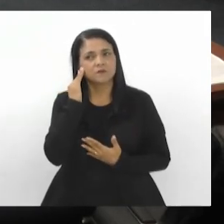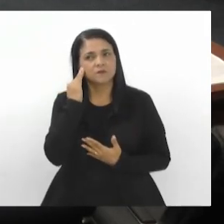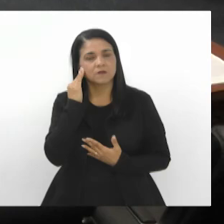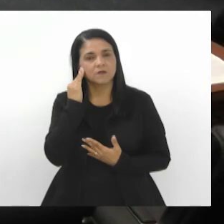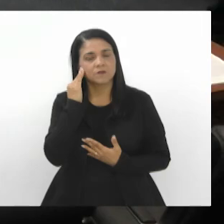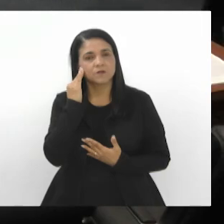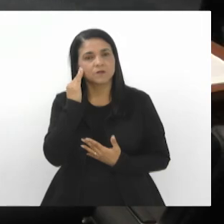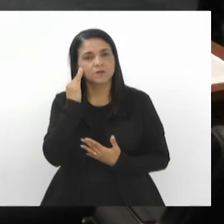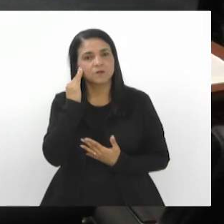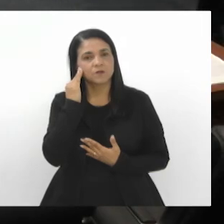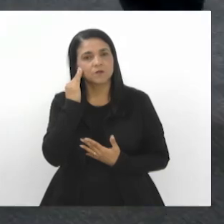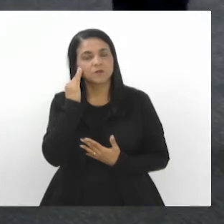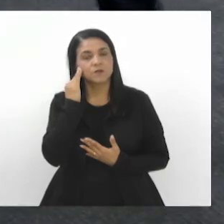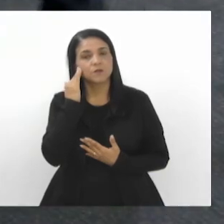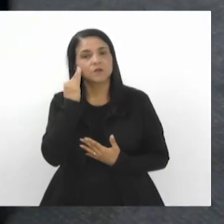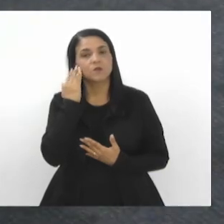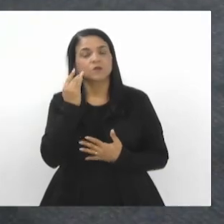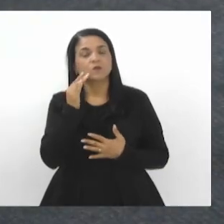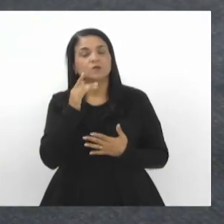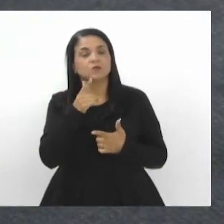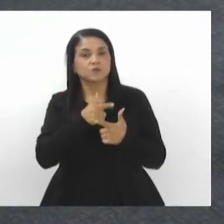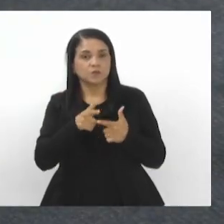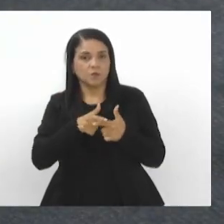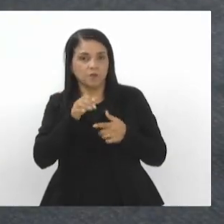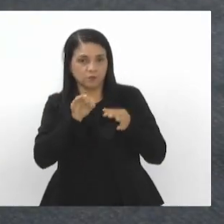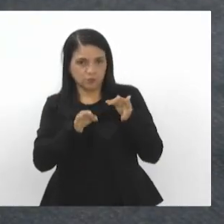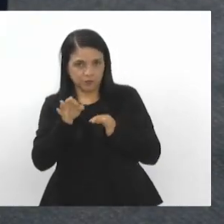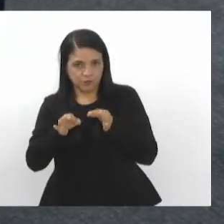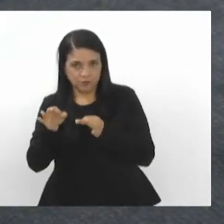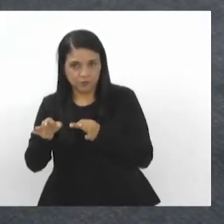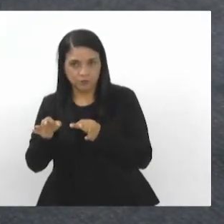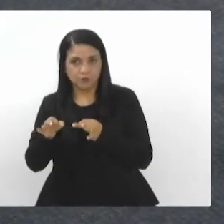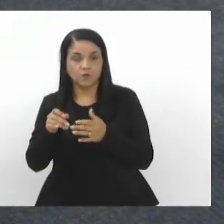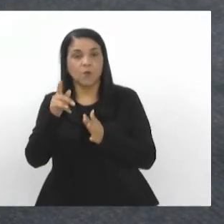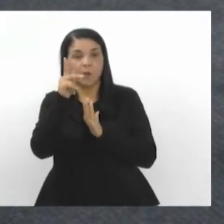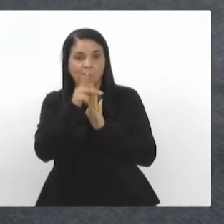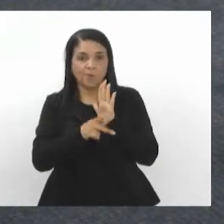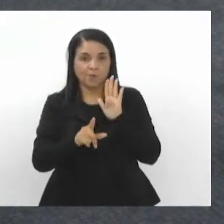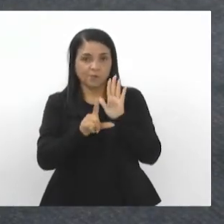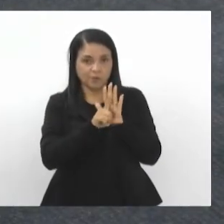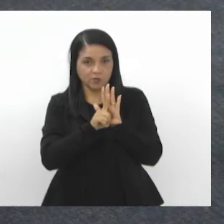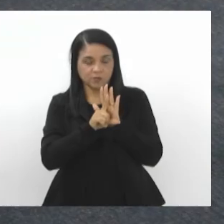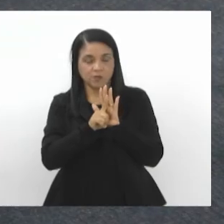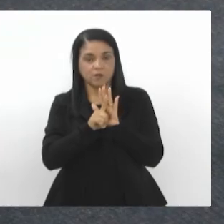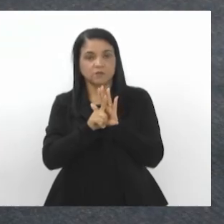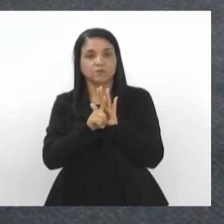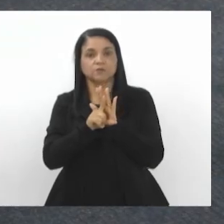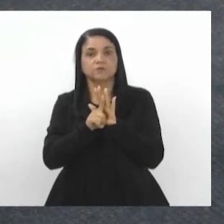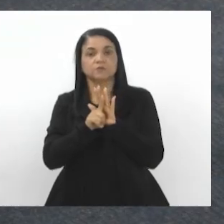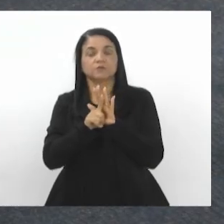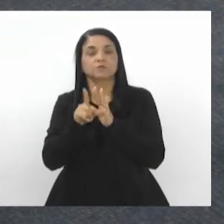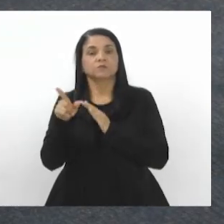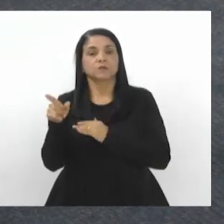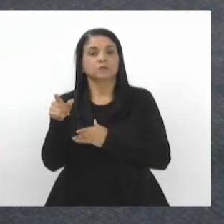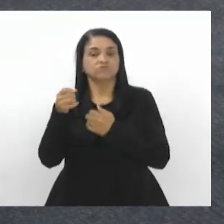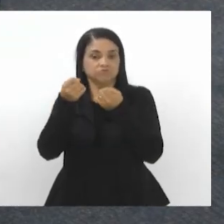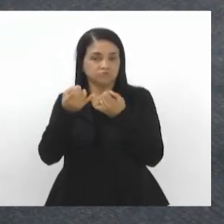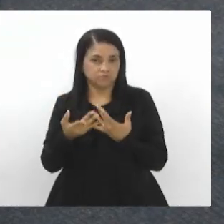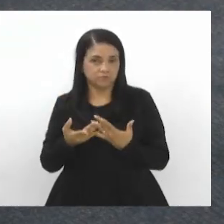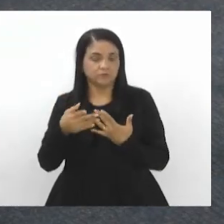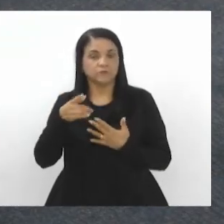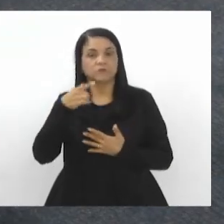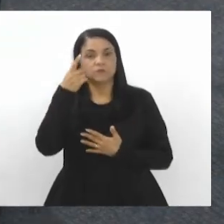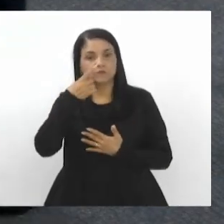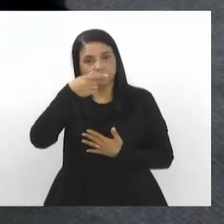as questões todas jurídicas e pertinentes. O projeto citado pelo deputado Luiz Paulo foi